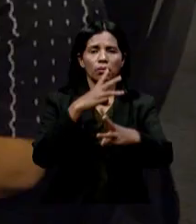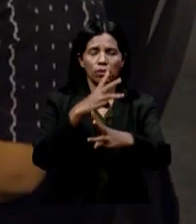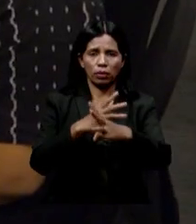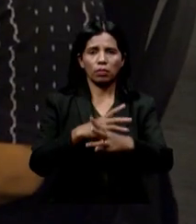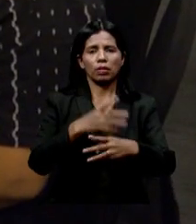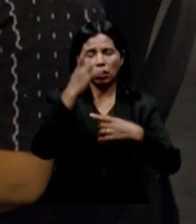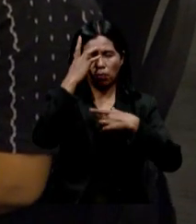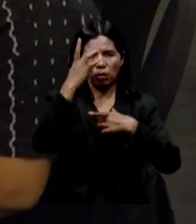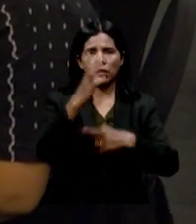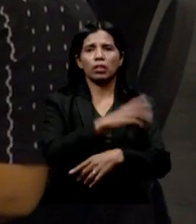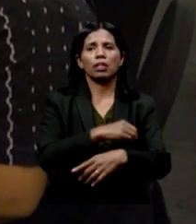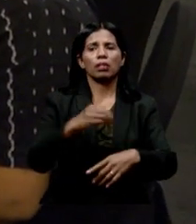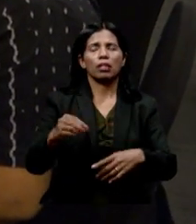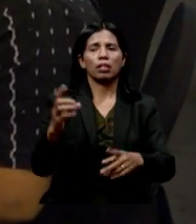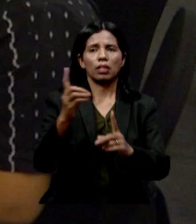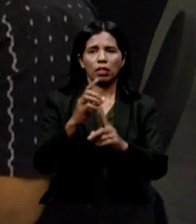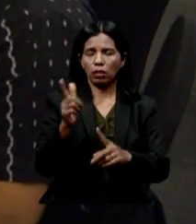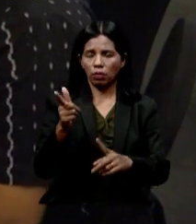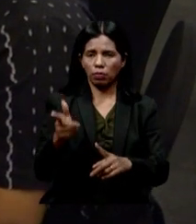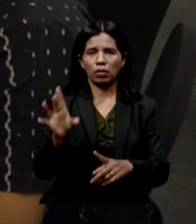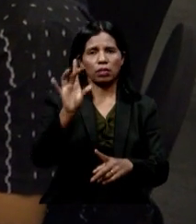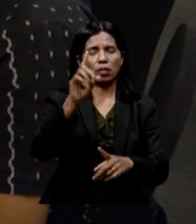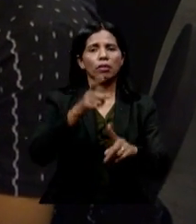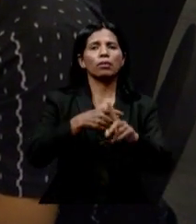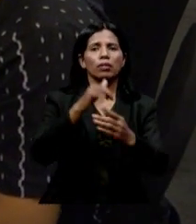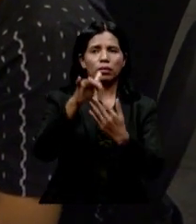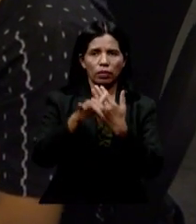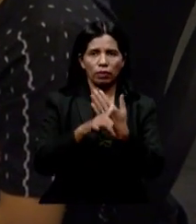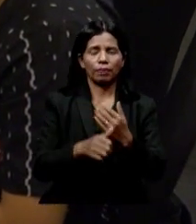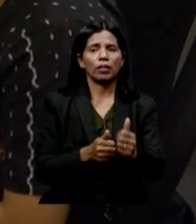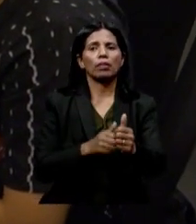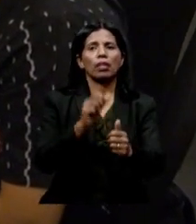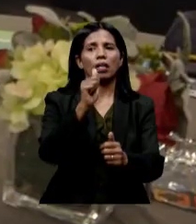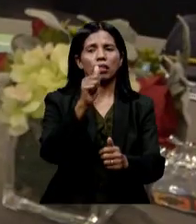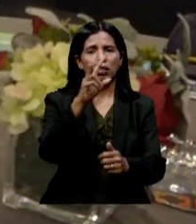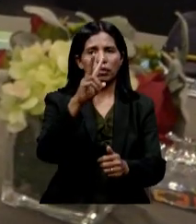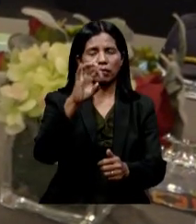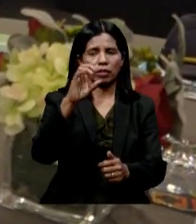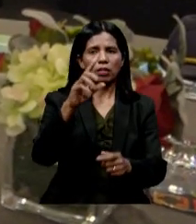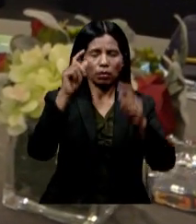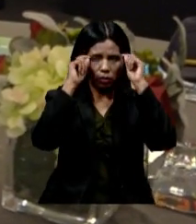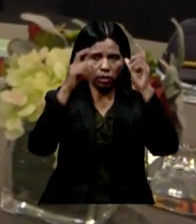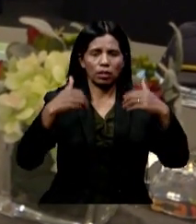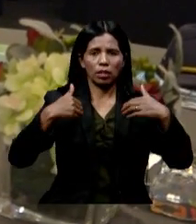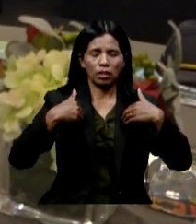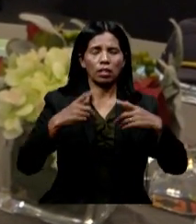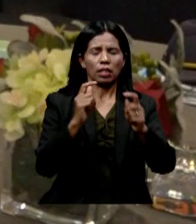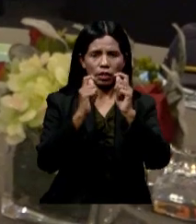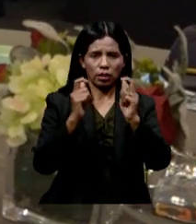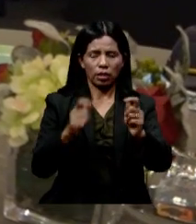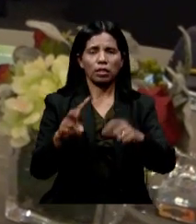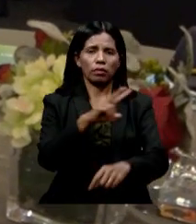Hepatitis, Nebemono e a Lorong Ronulu Resinualu Fulanzuilu. Tuir Arvin Timor-Leste e a progresso bateste no